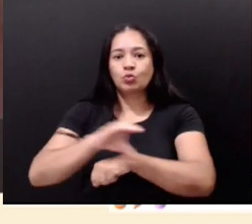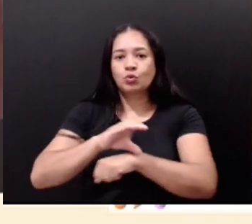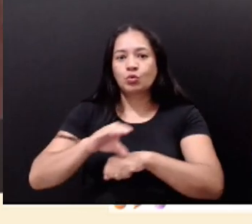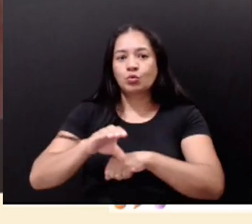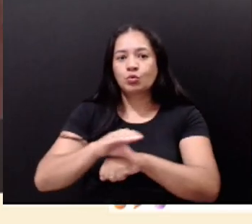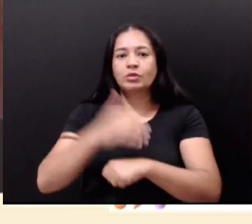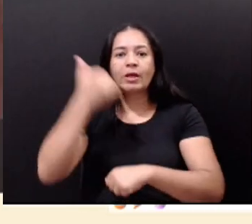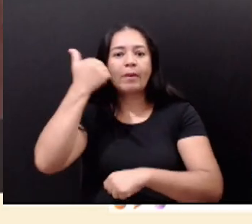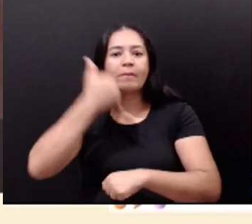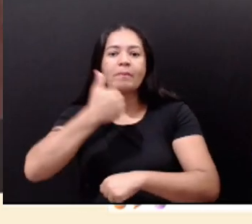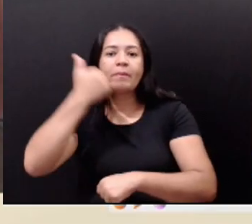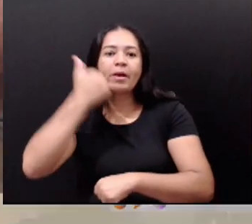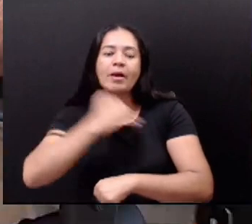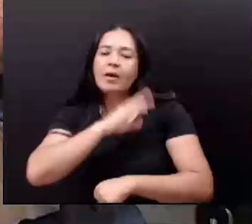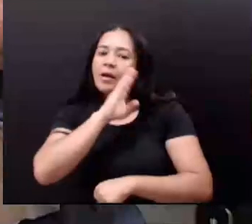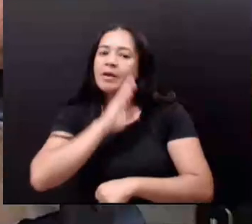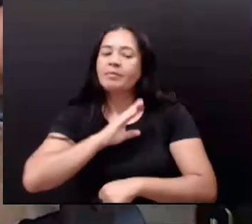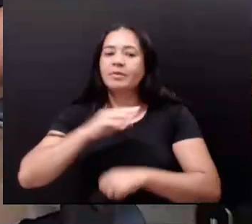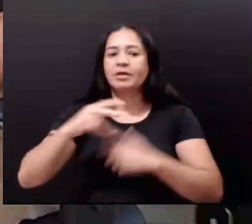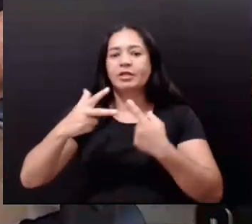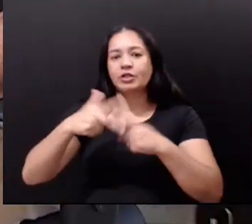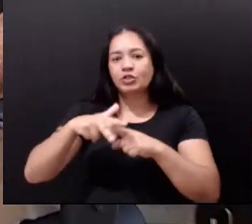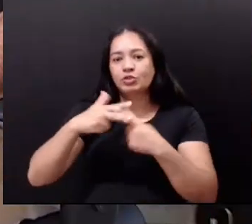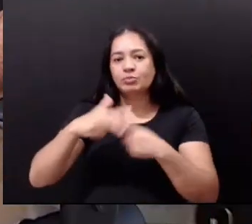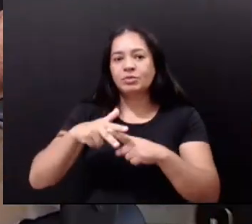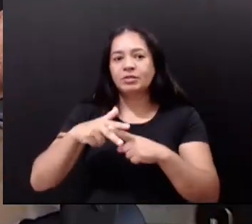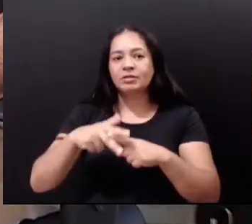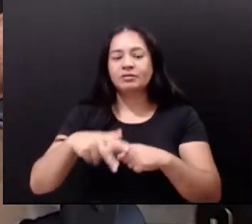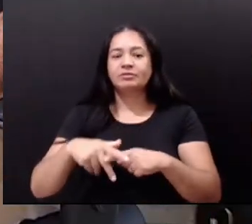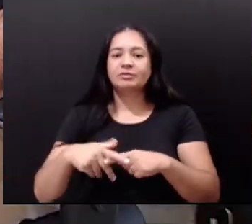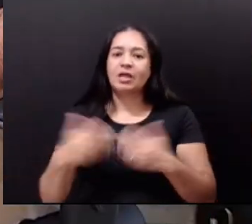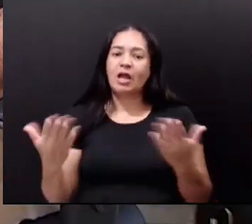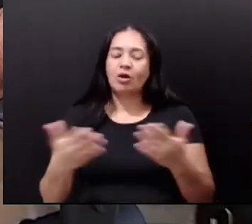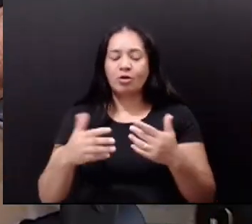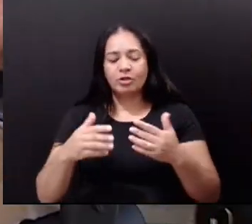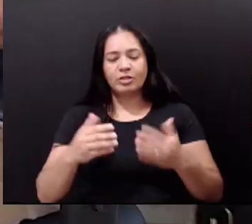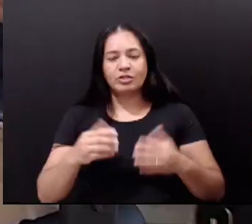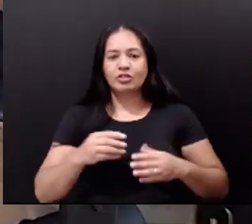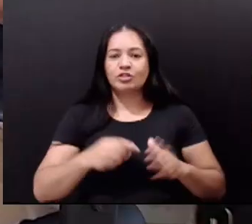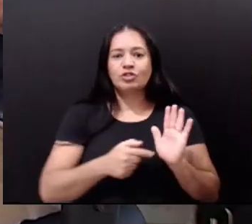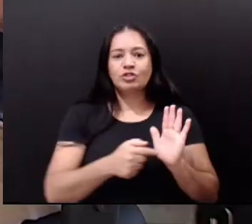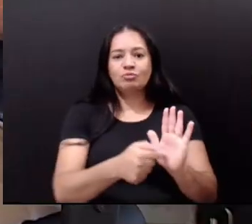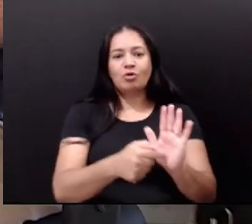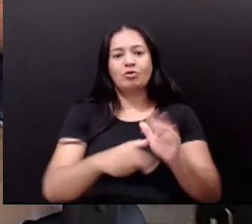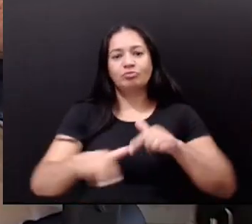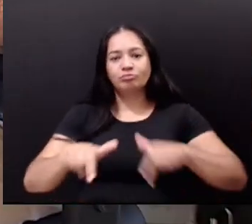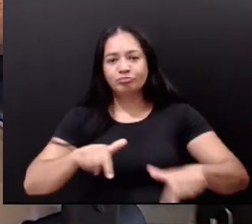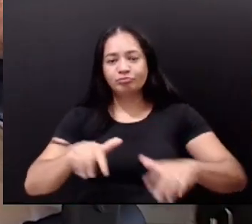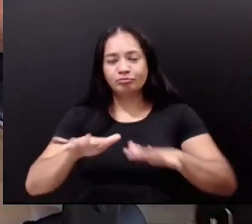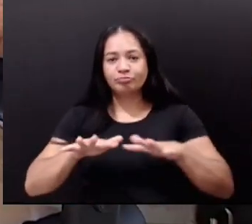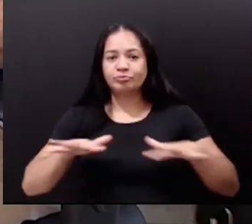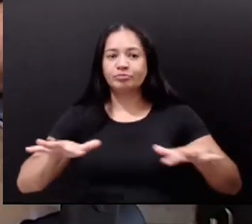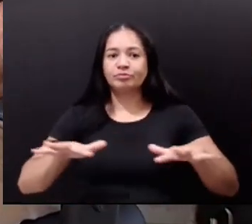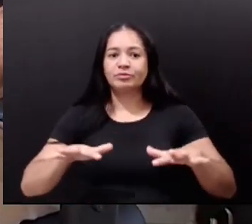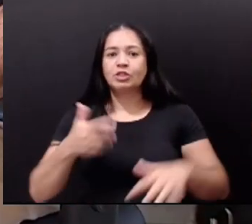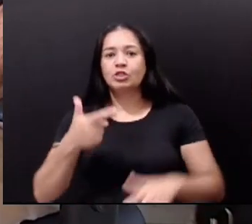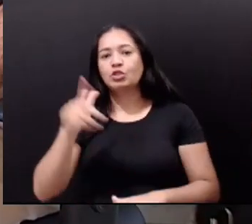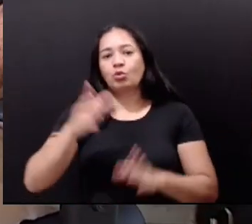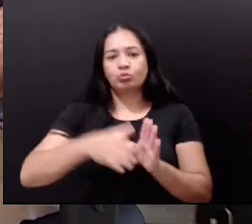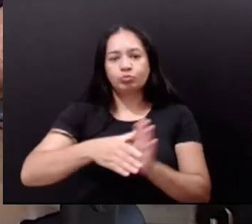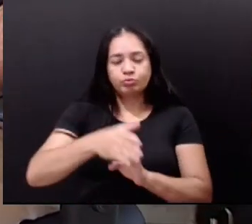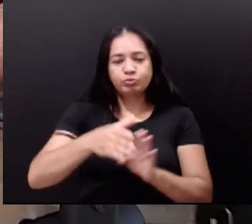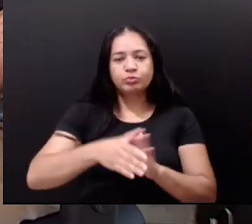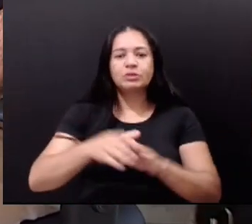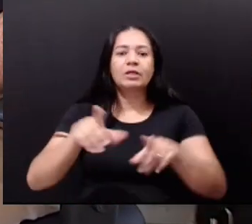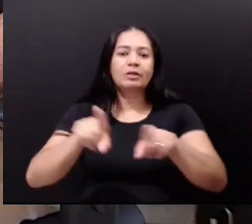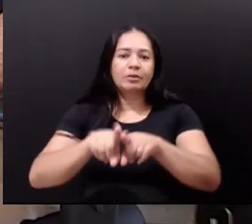com a Escola do Mecânico, encaminhando para o mercado de trabalho quando foi possível, e outras orientações todas da medida socioeducativa.